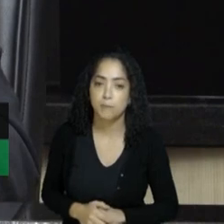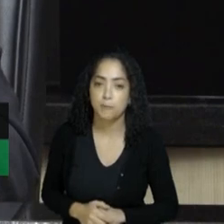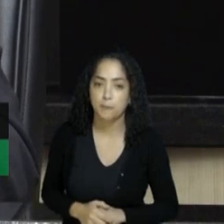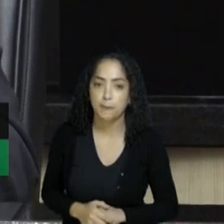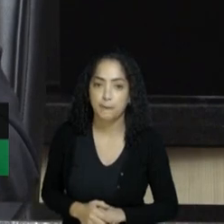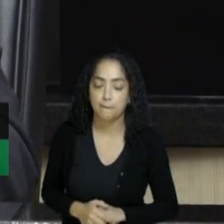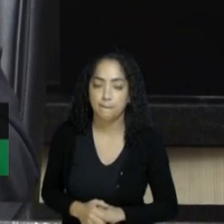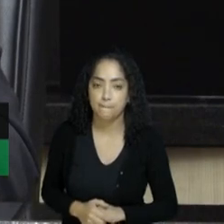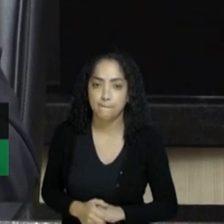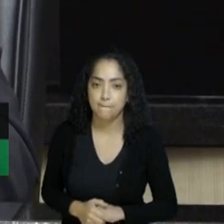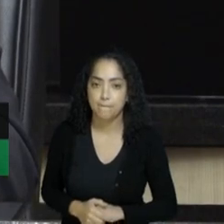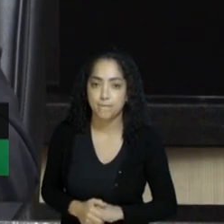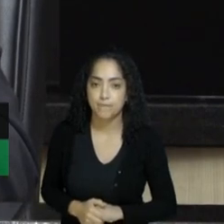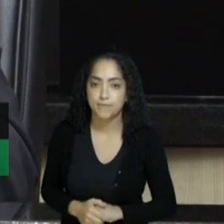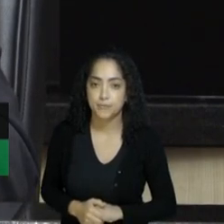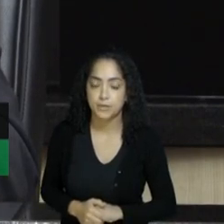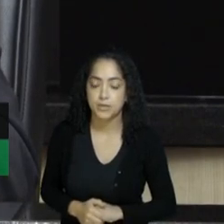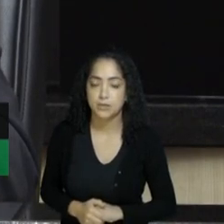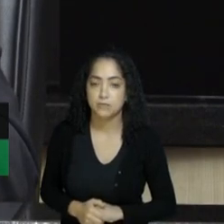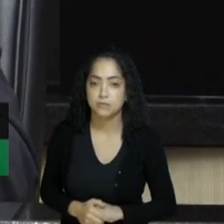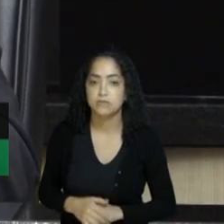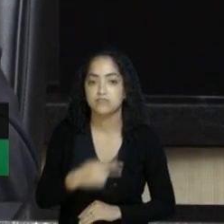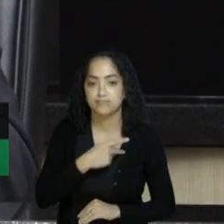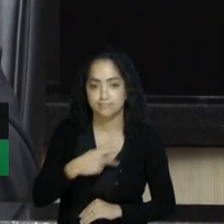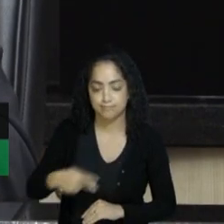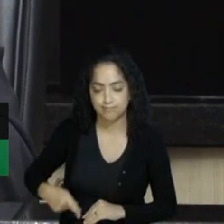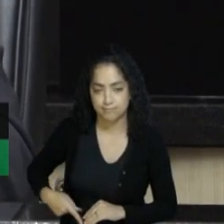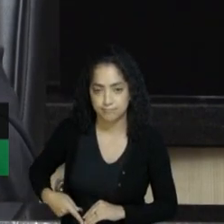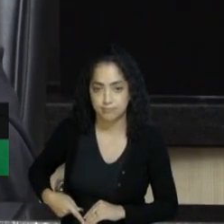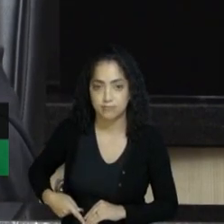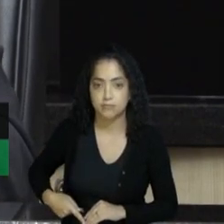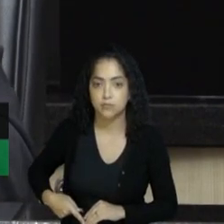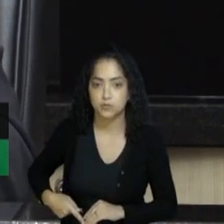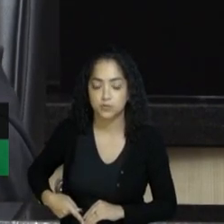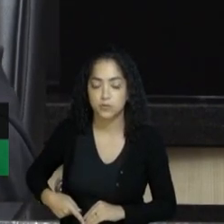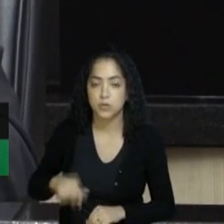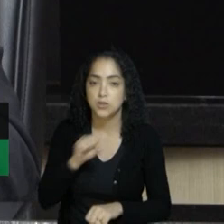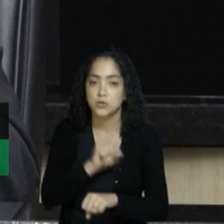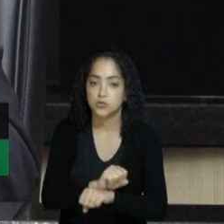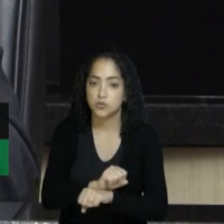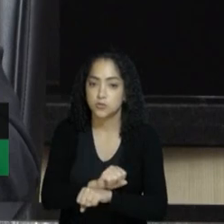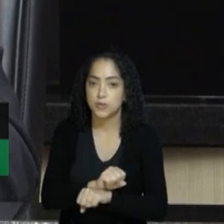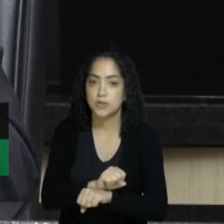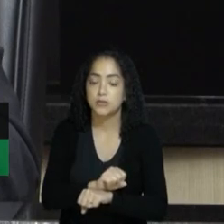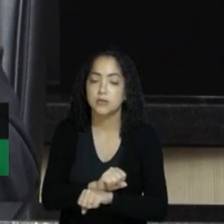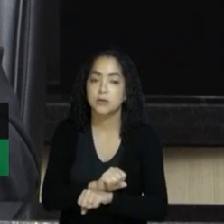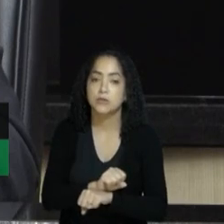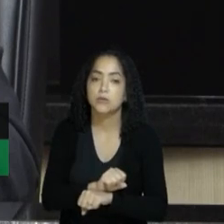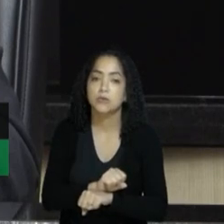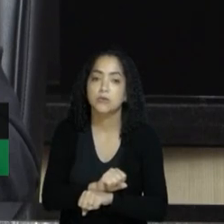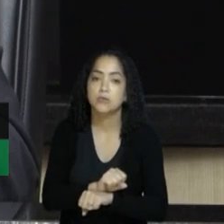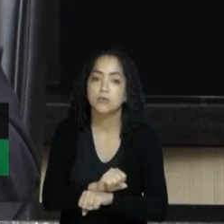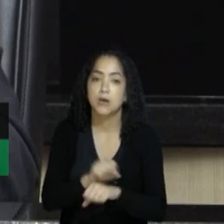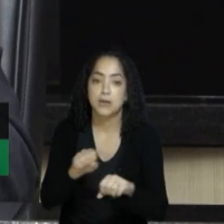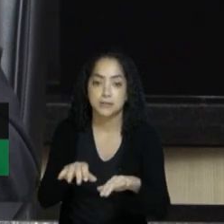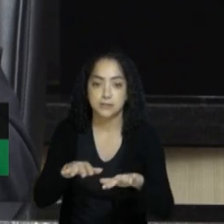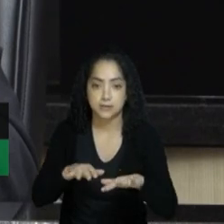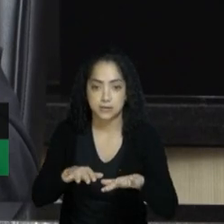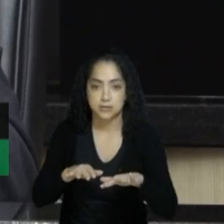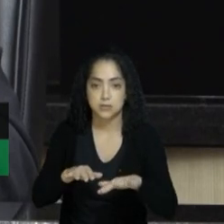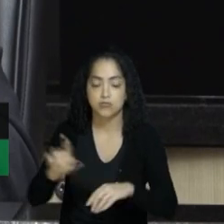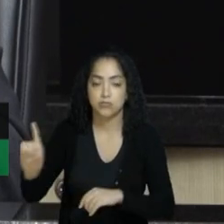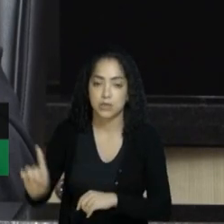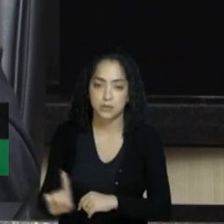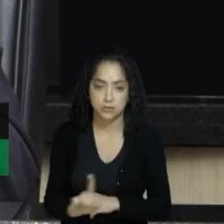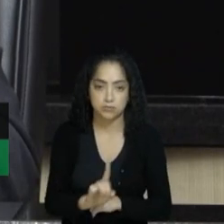923/2023. Ato contínuo, o senhor presidente suspendeu a sessão para a